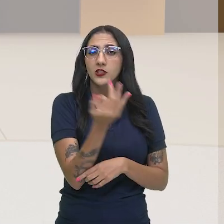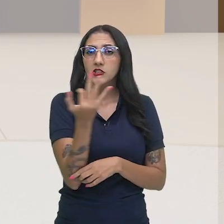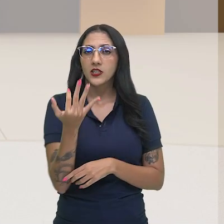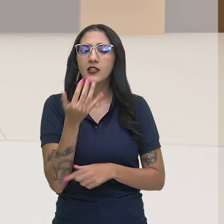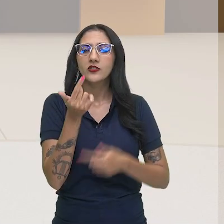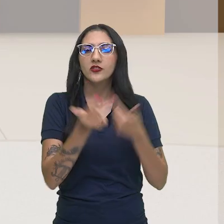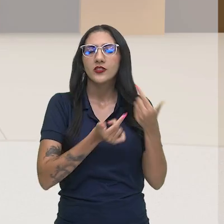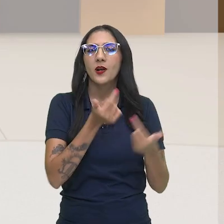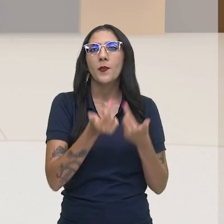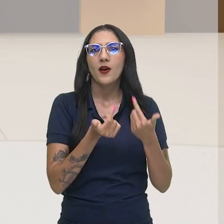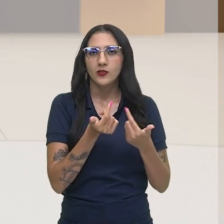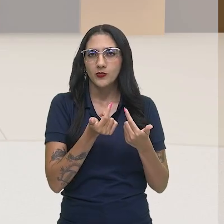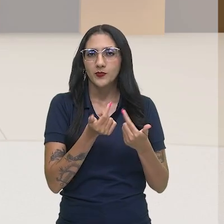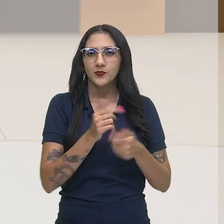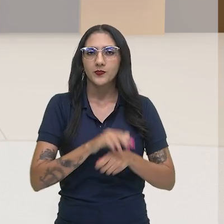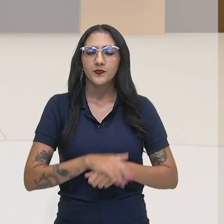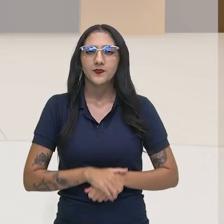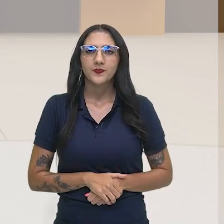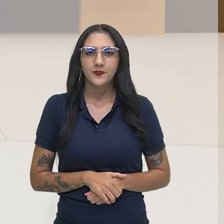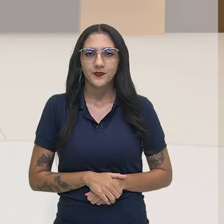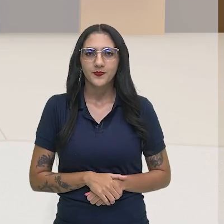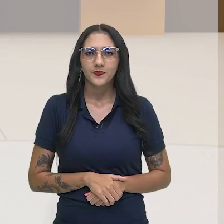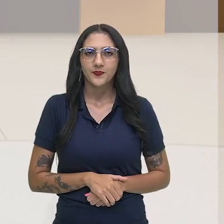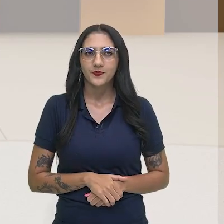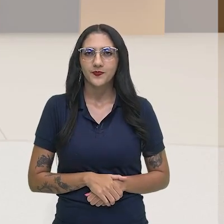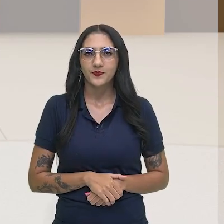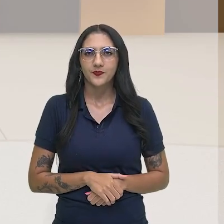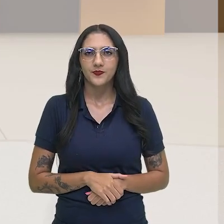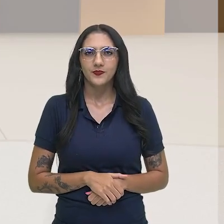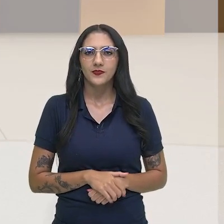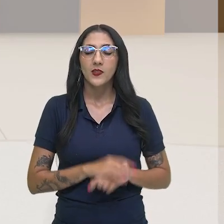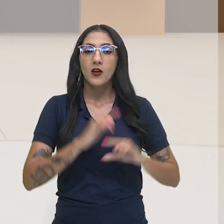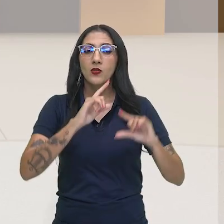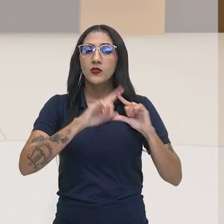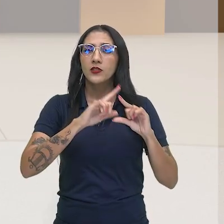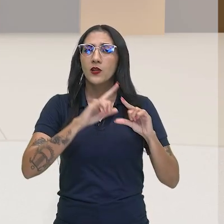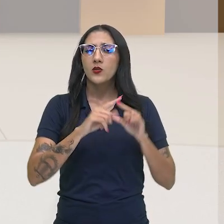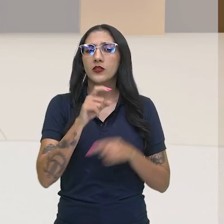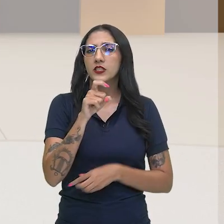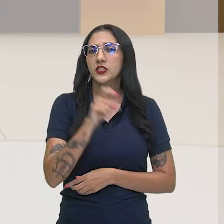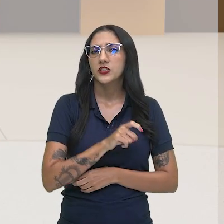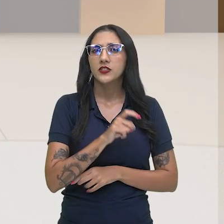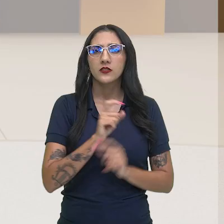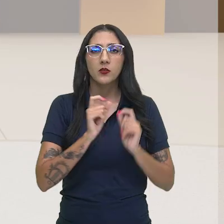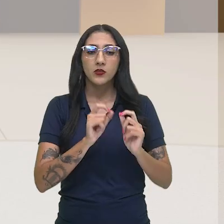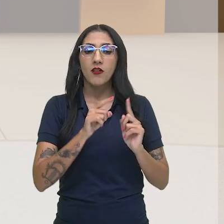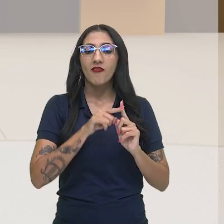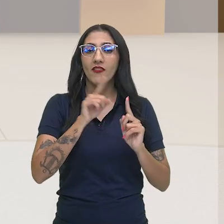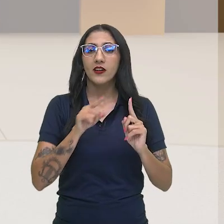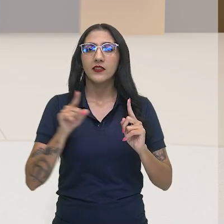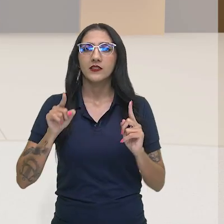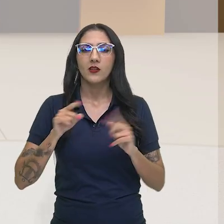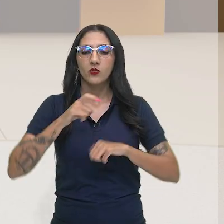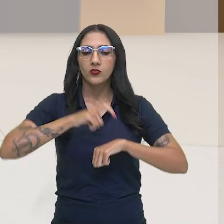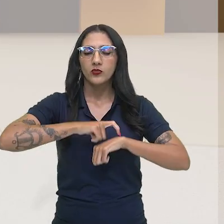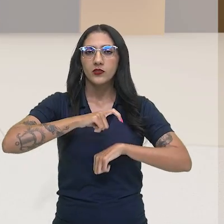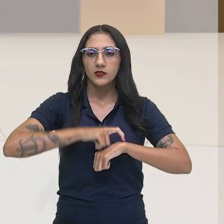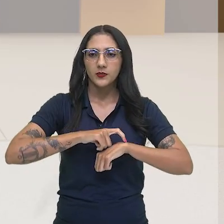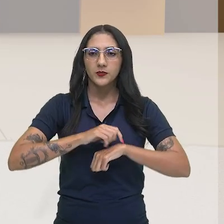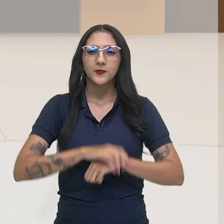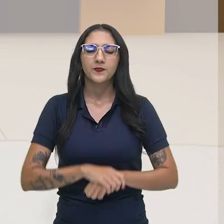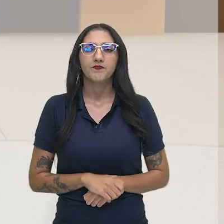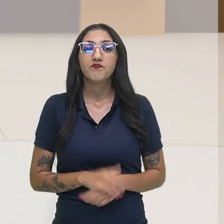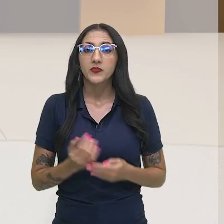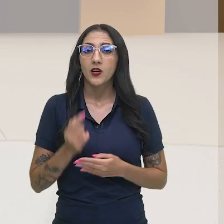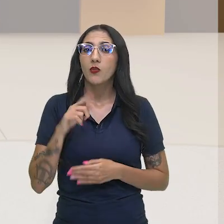empregos aqui no nosso exemplo. O ΔX, ele vai ser a variação no tempo. Então, a gente vai